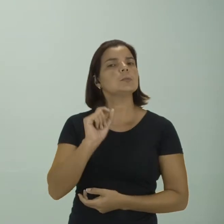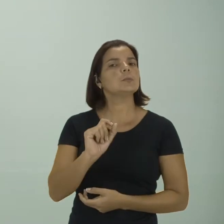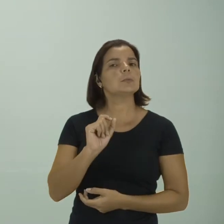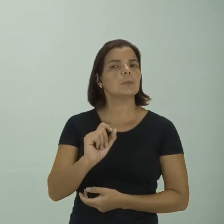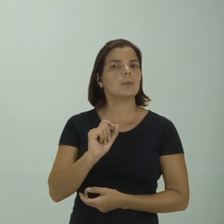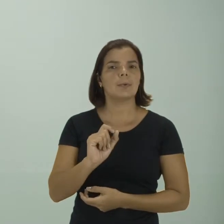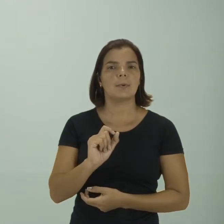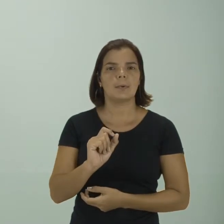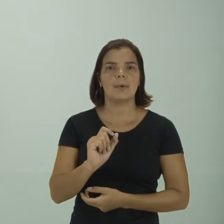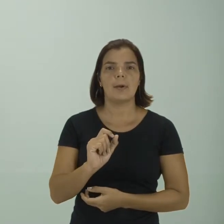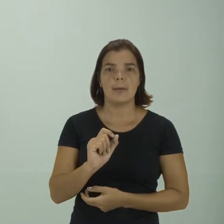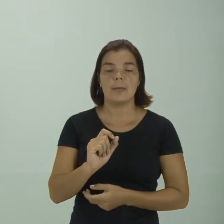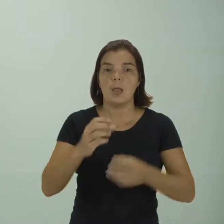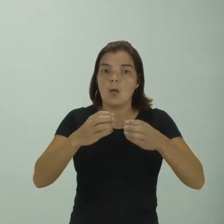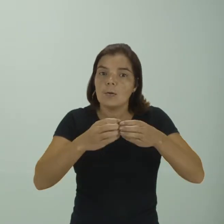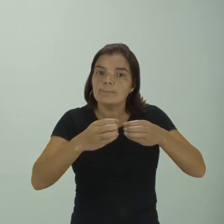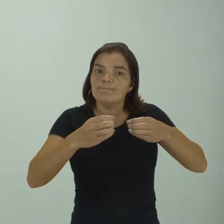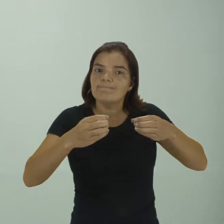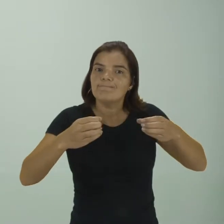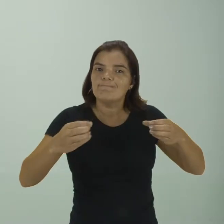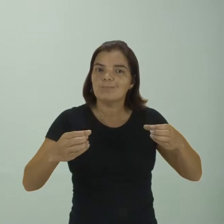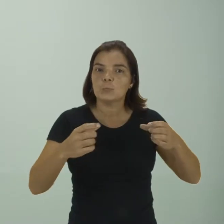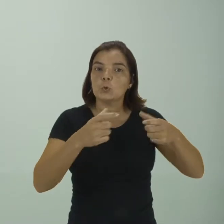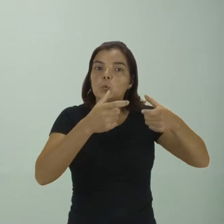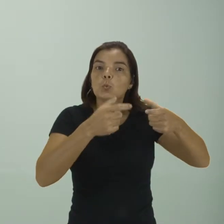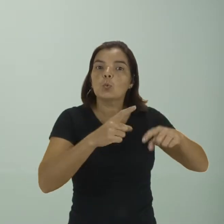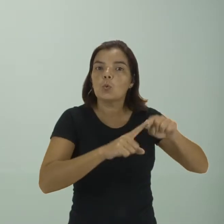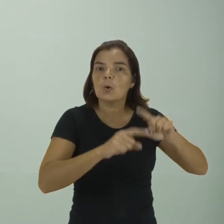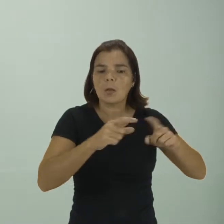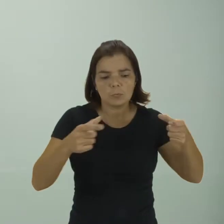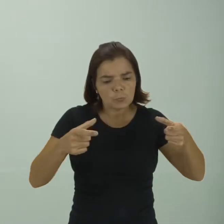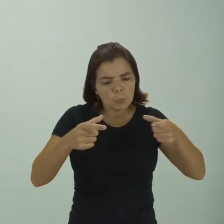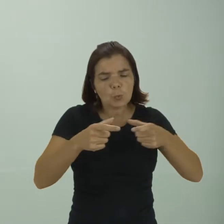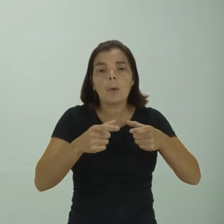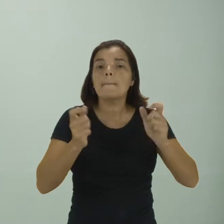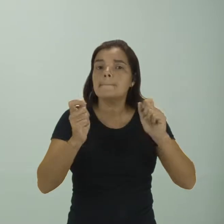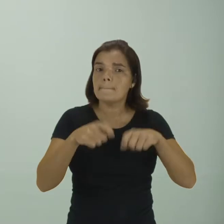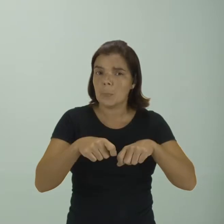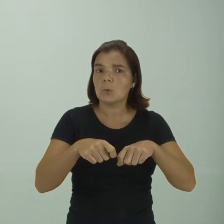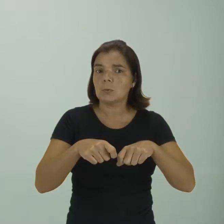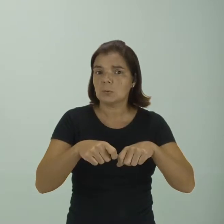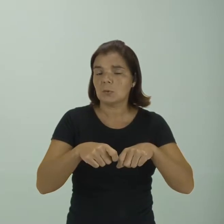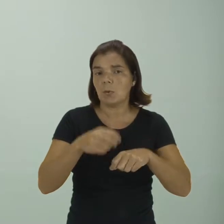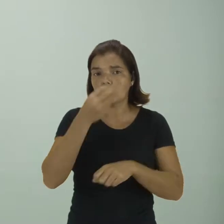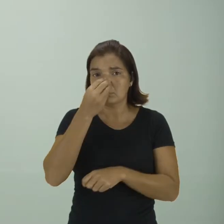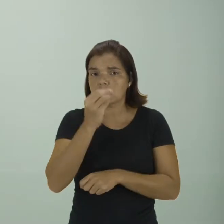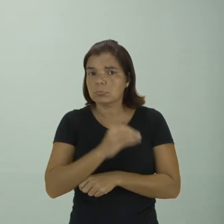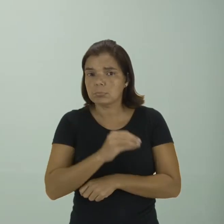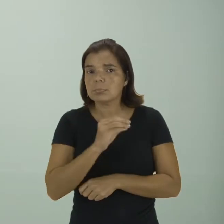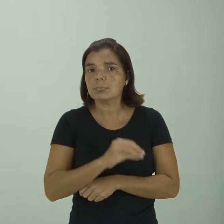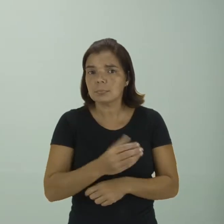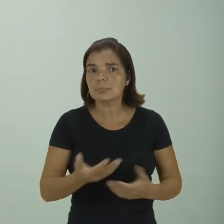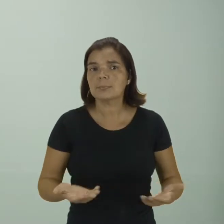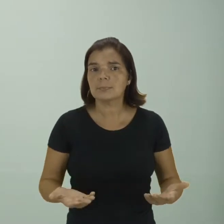trabalha de maneira que a dilatação do recipiente ela é tão pequena que ela pode ser desprezada,